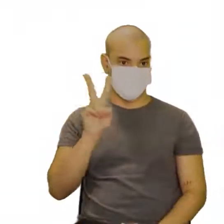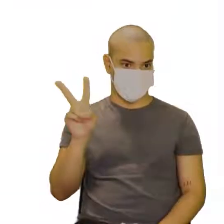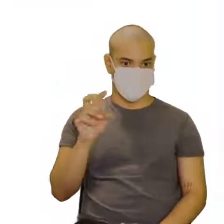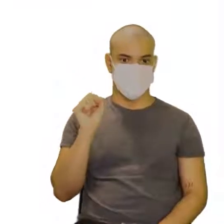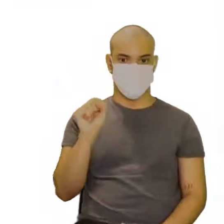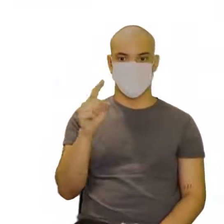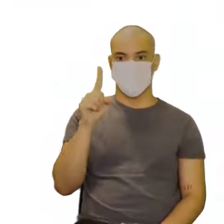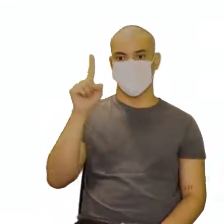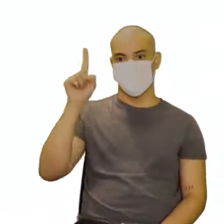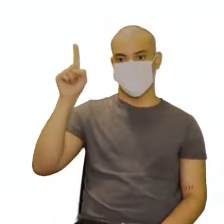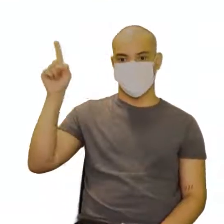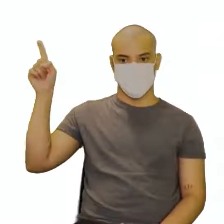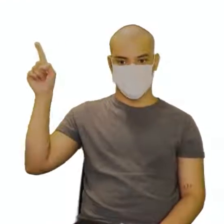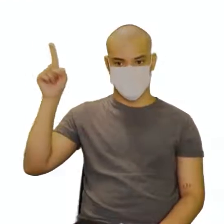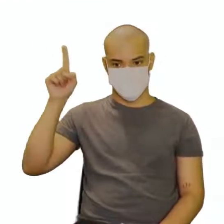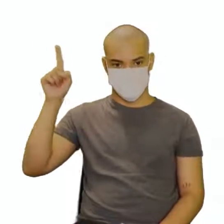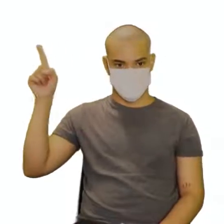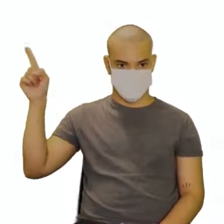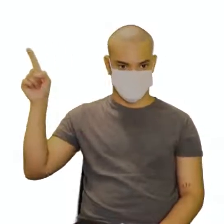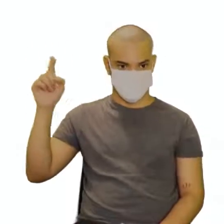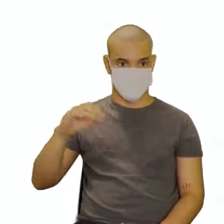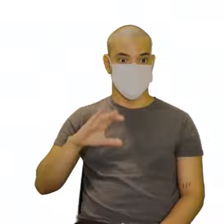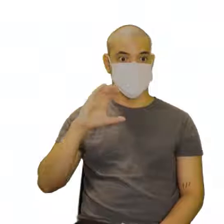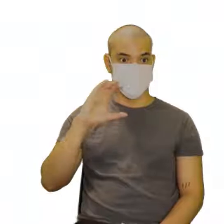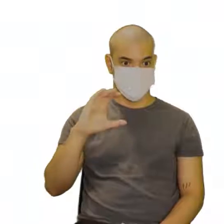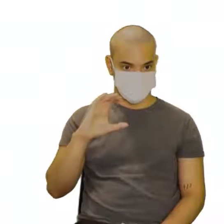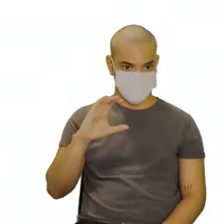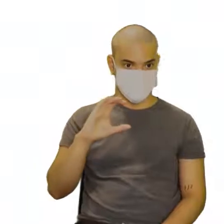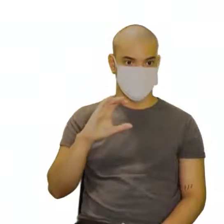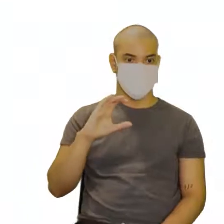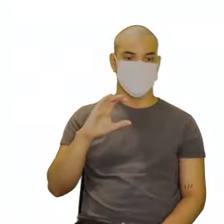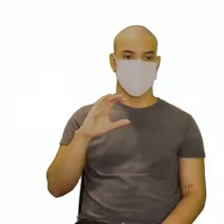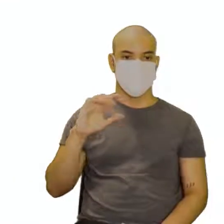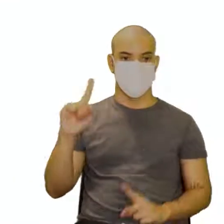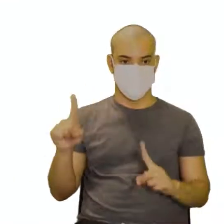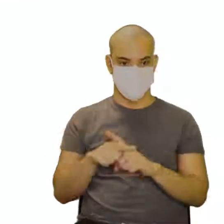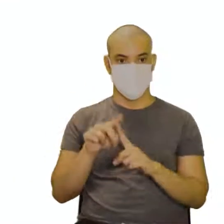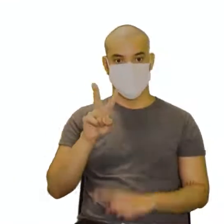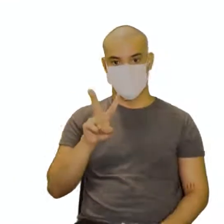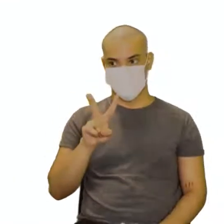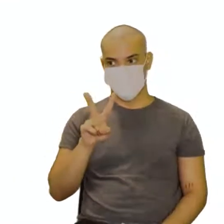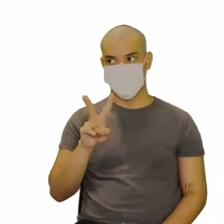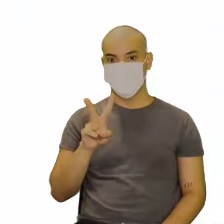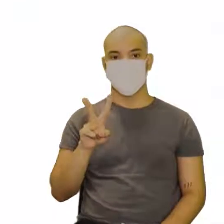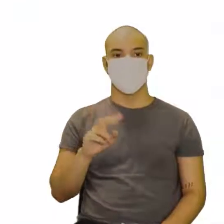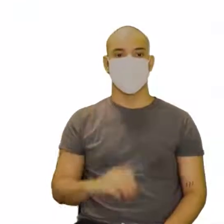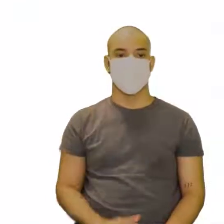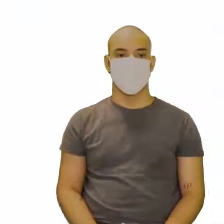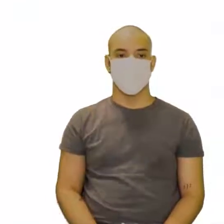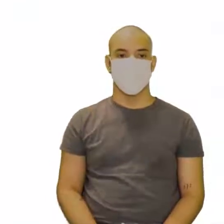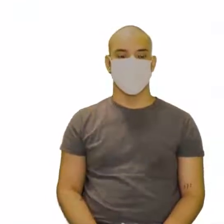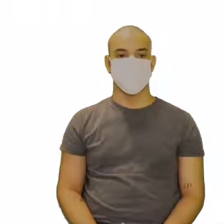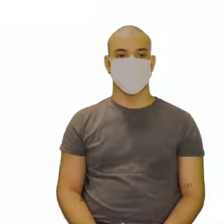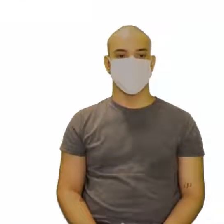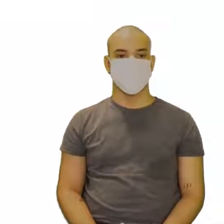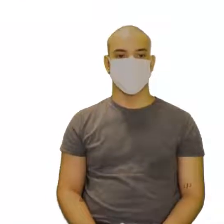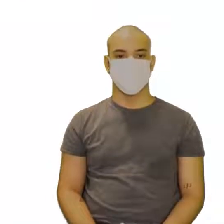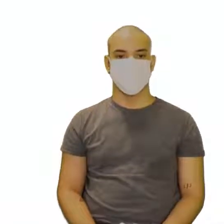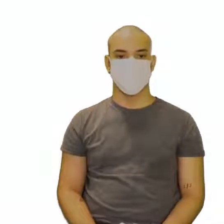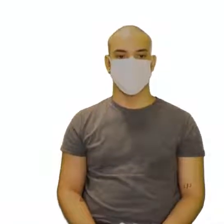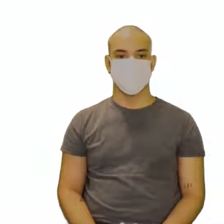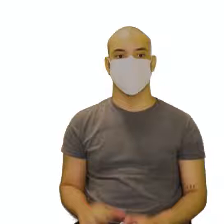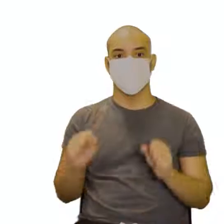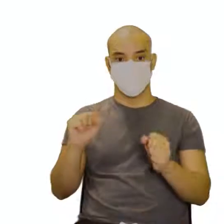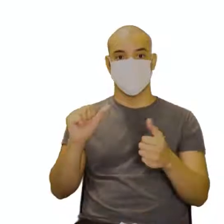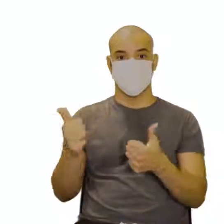aqui, olha só, tá aqui, ó, capacitância, carga, como vocês podem ver, eu